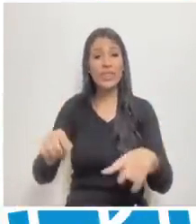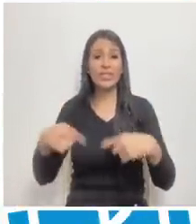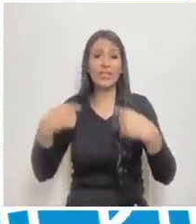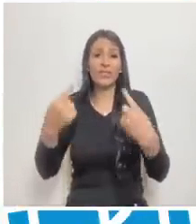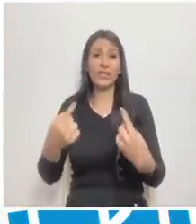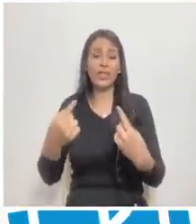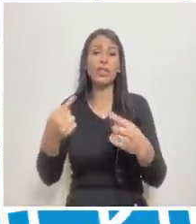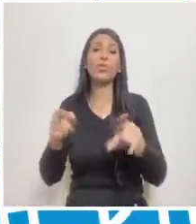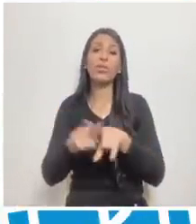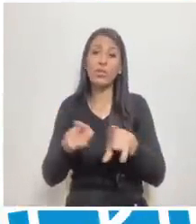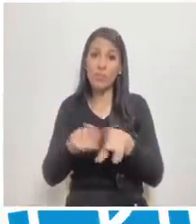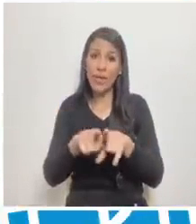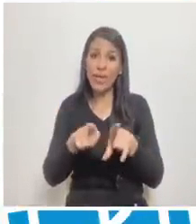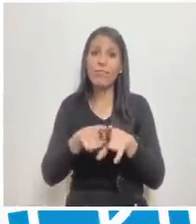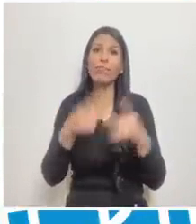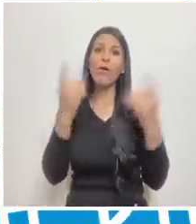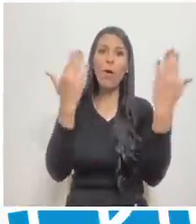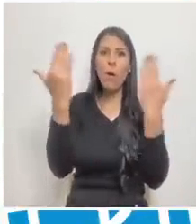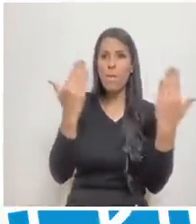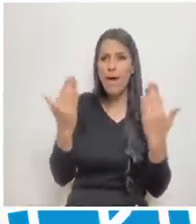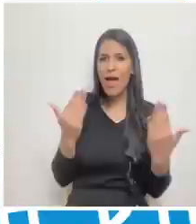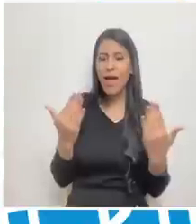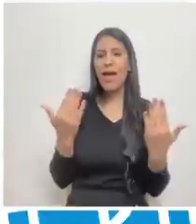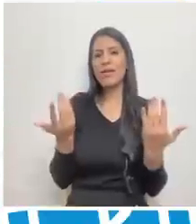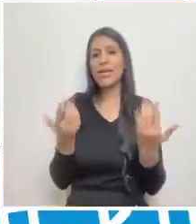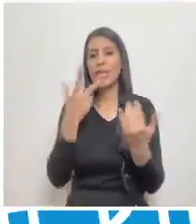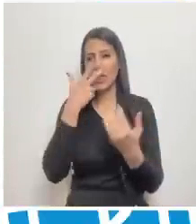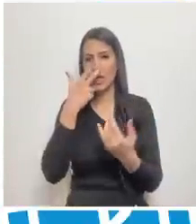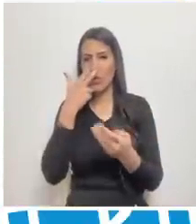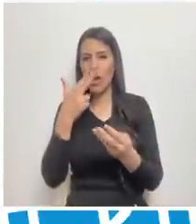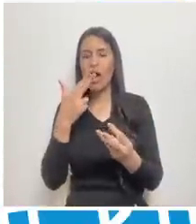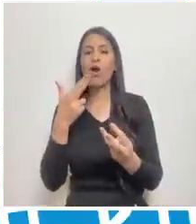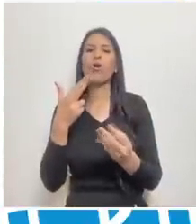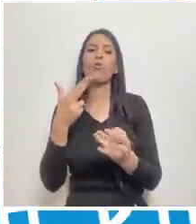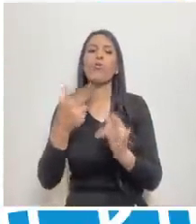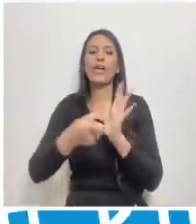será necessário. Então, a Maria Helena falou do PISA, né,